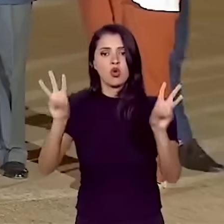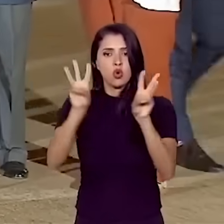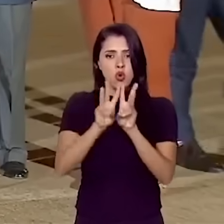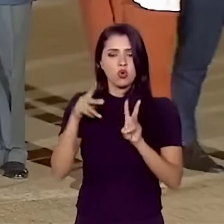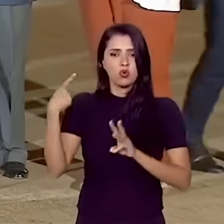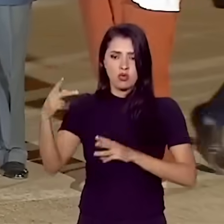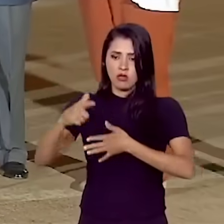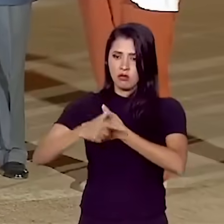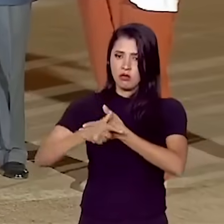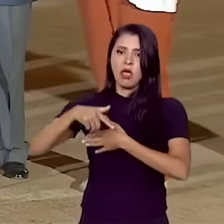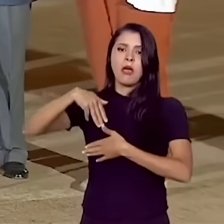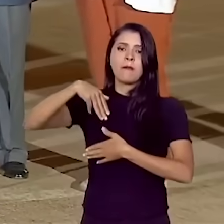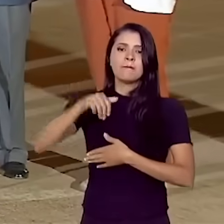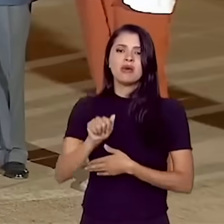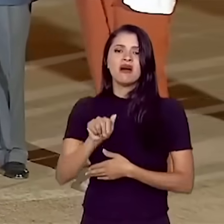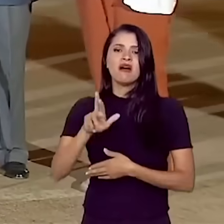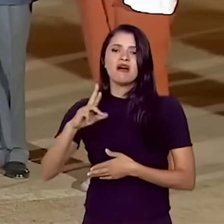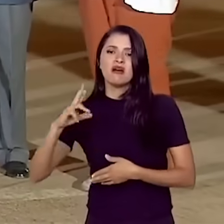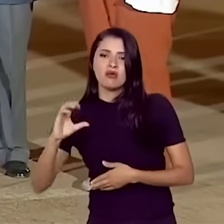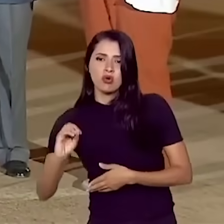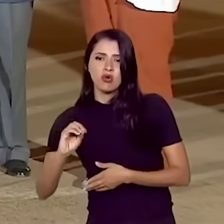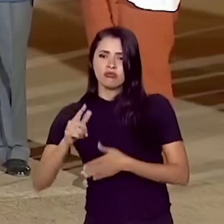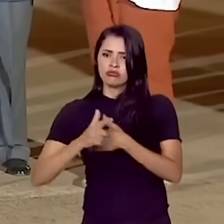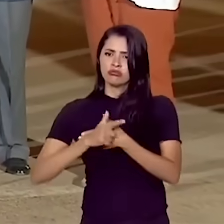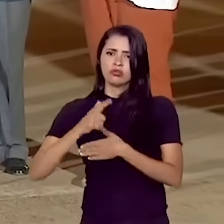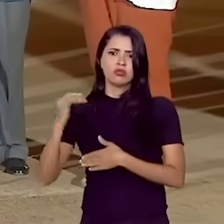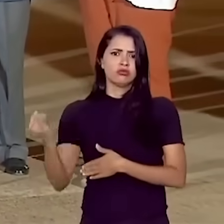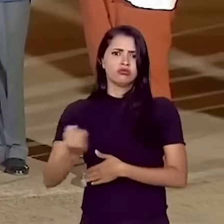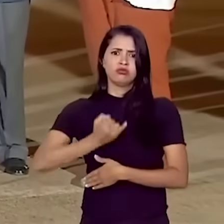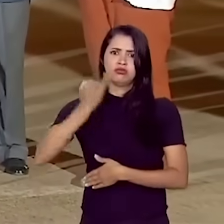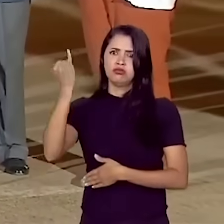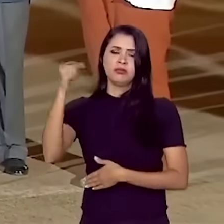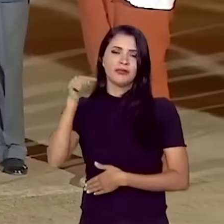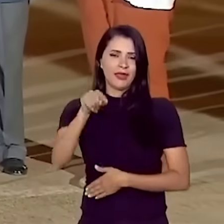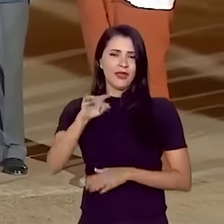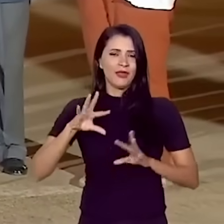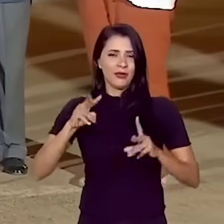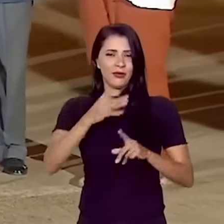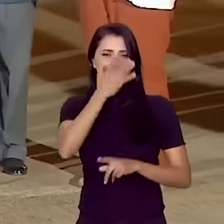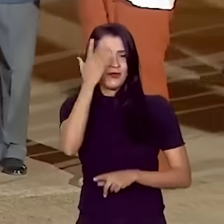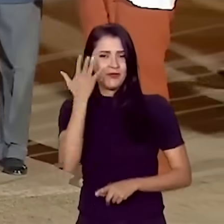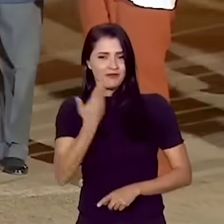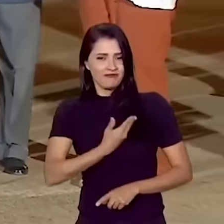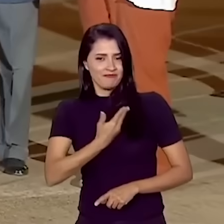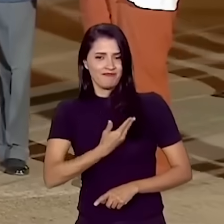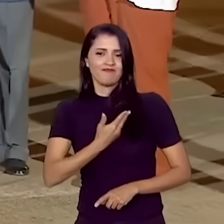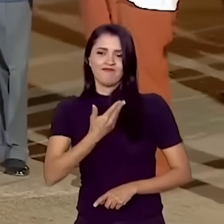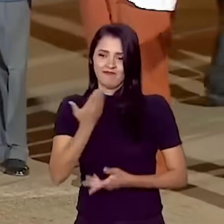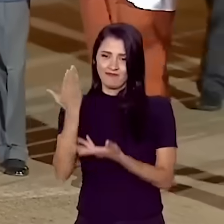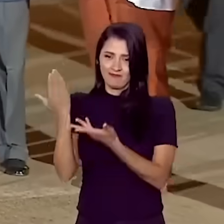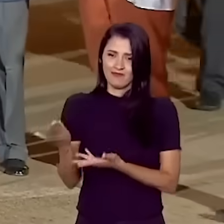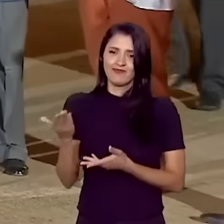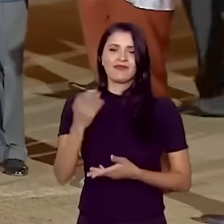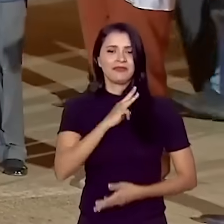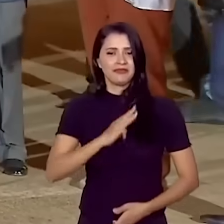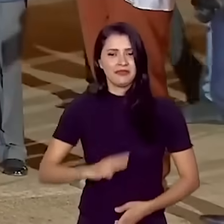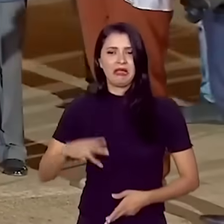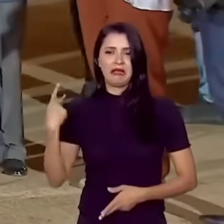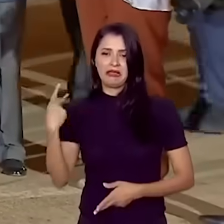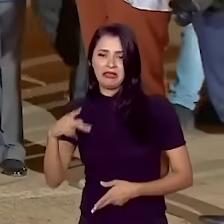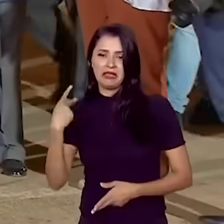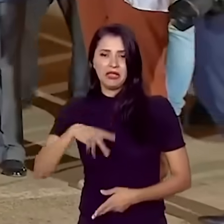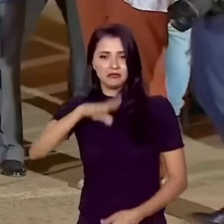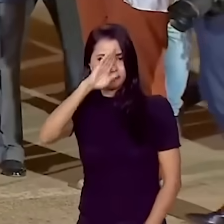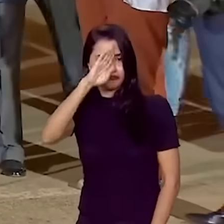teve um papel extraordinário. E a todos os companheiros que estão aqui, sabe, comandante da